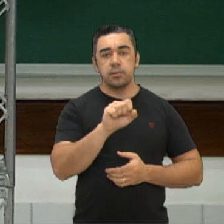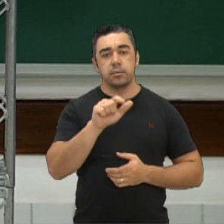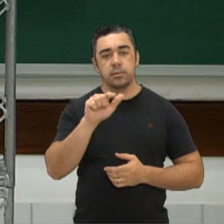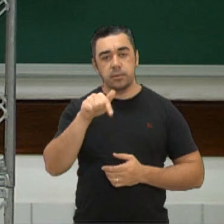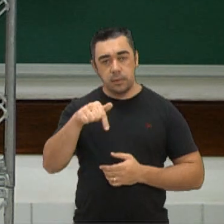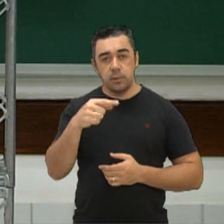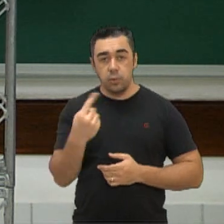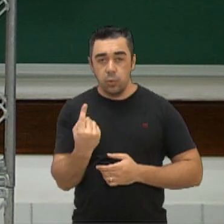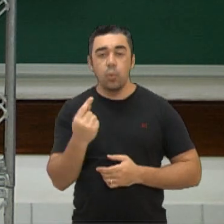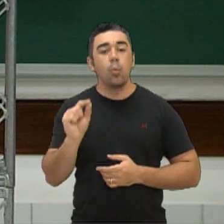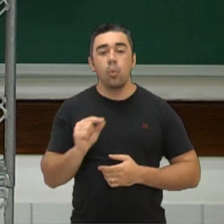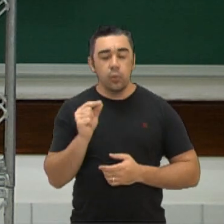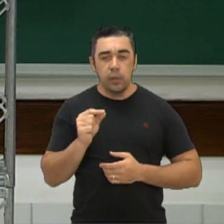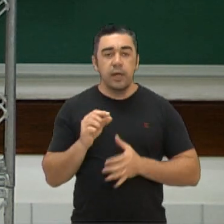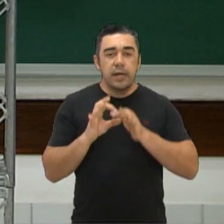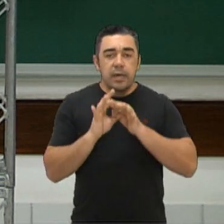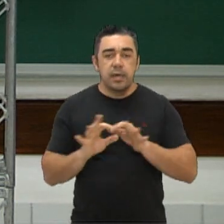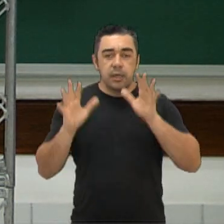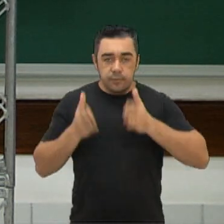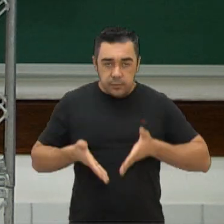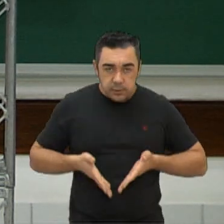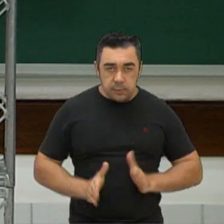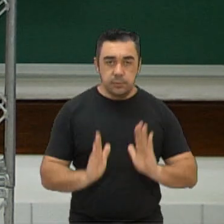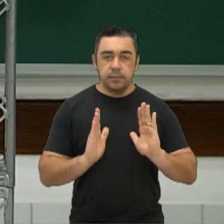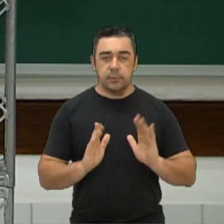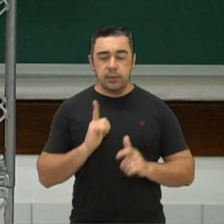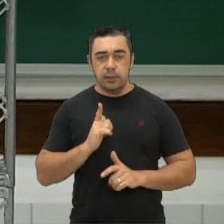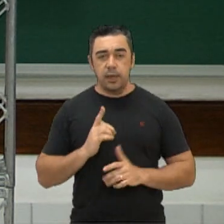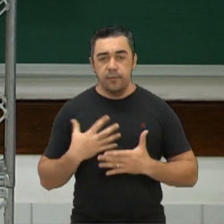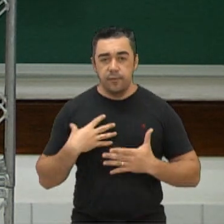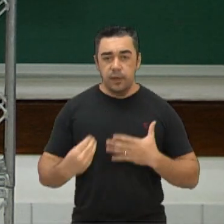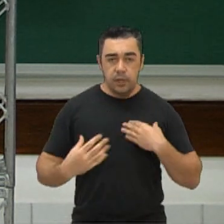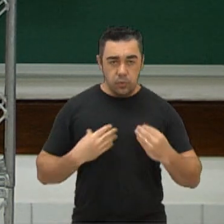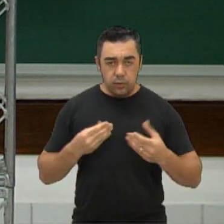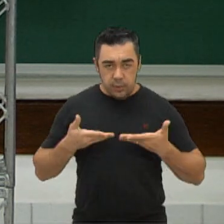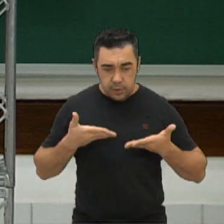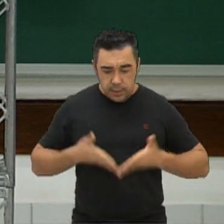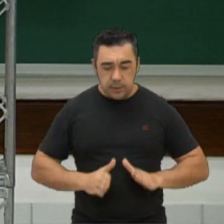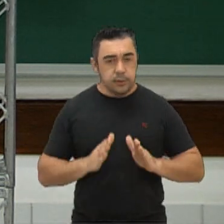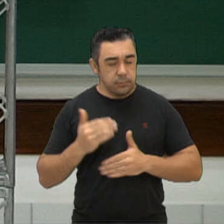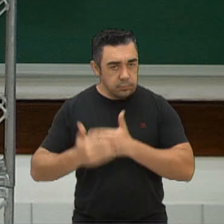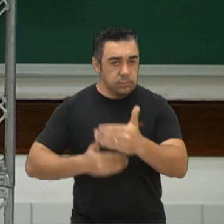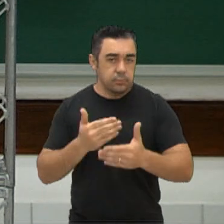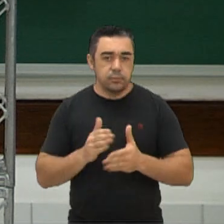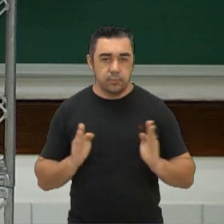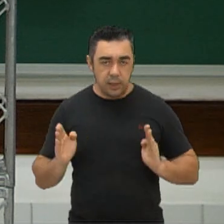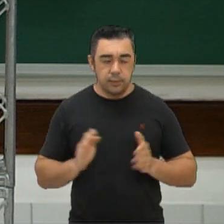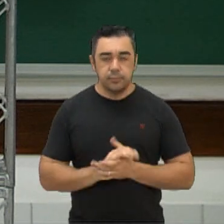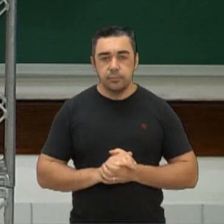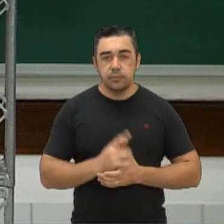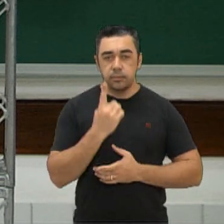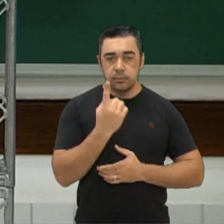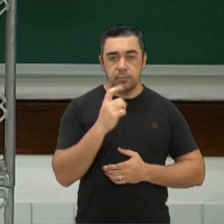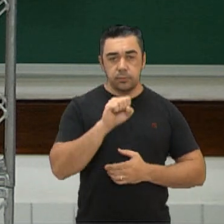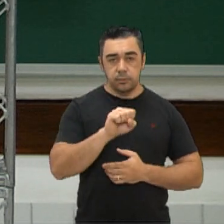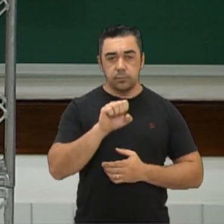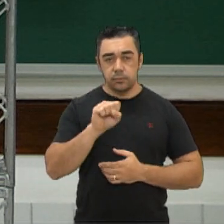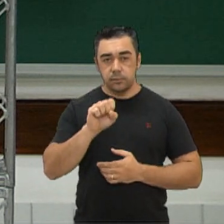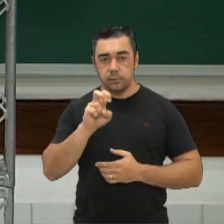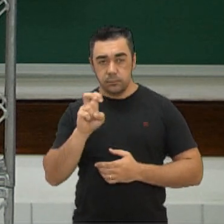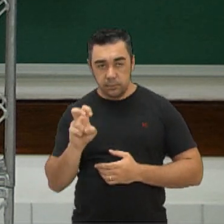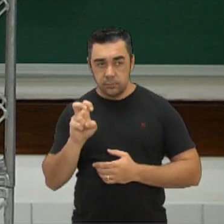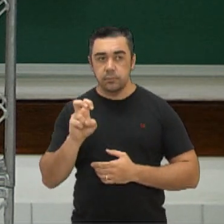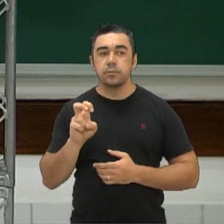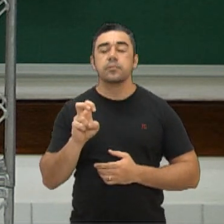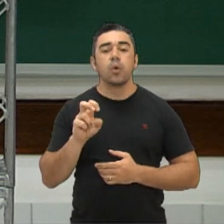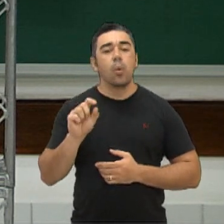Ventre Livre, que dava liberdade aos filhos e filhas de escravos nascidos a partir desta data. Em 1885,